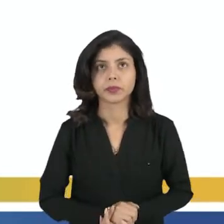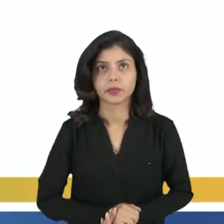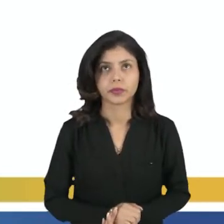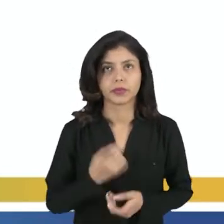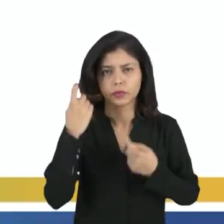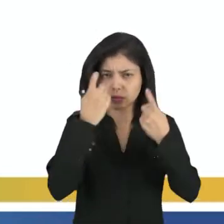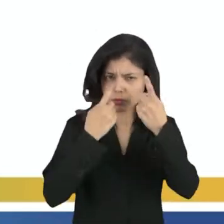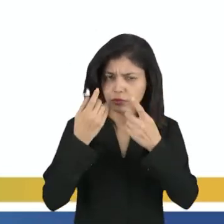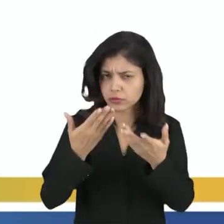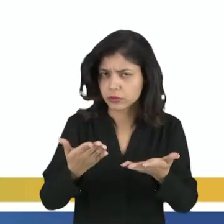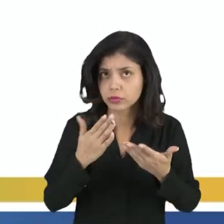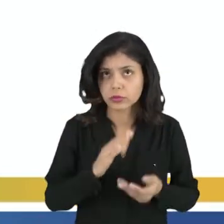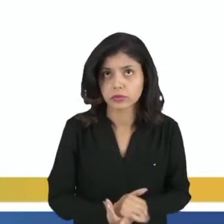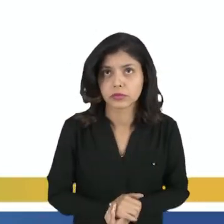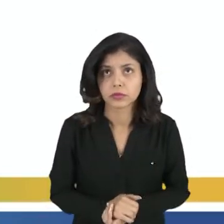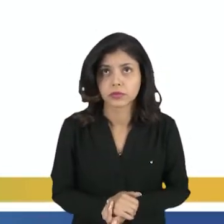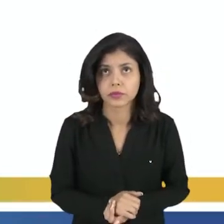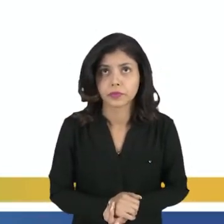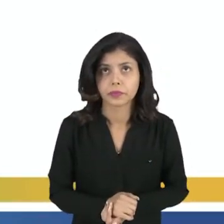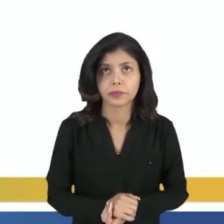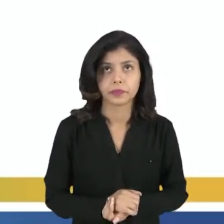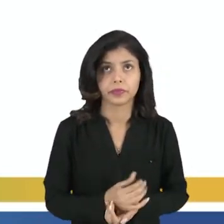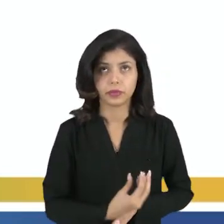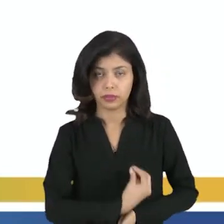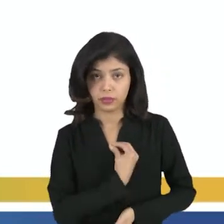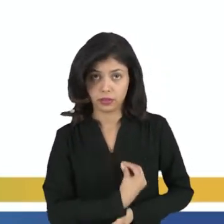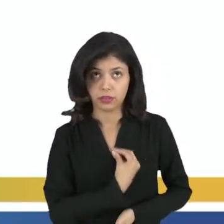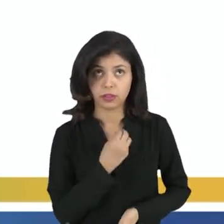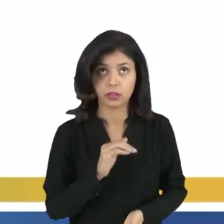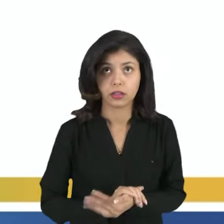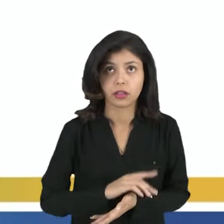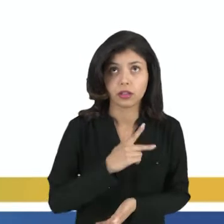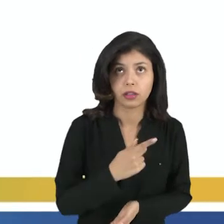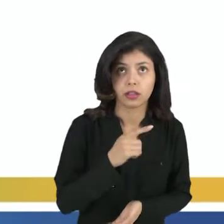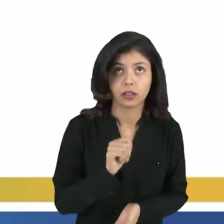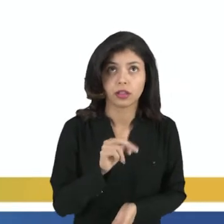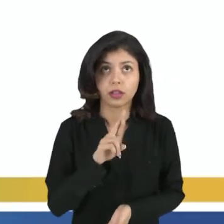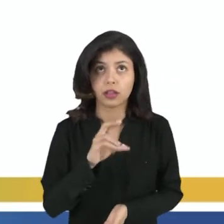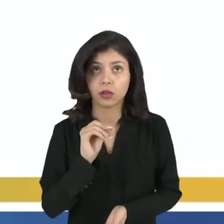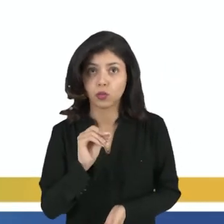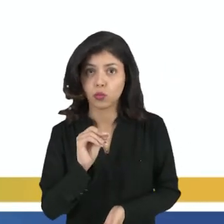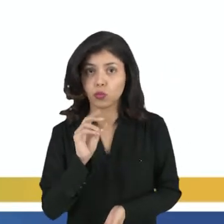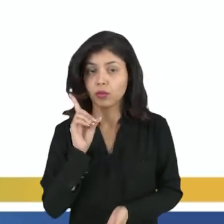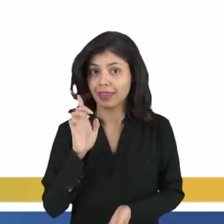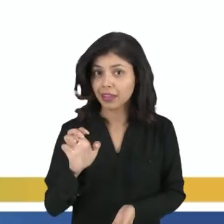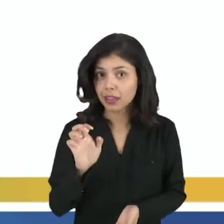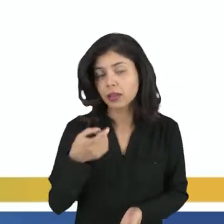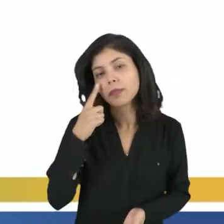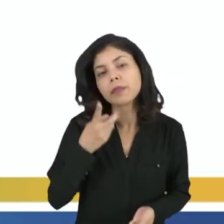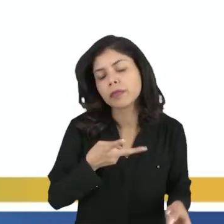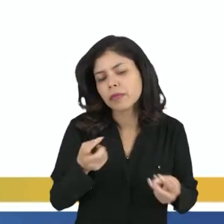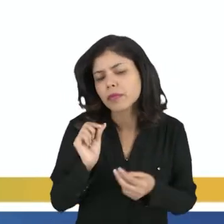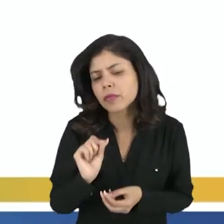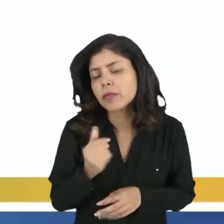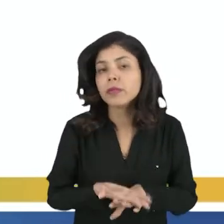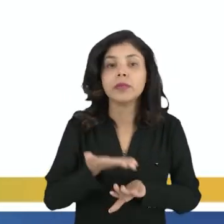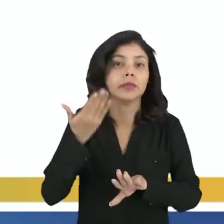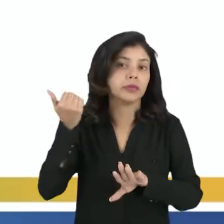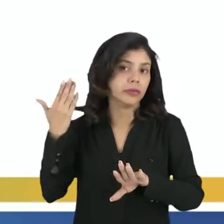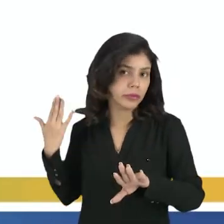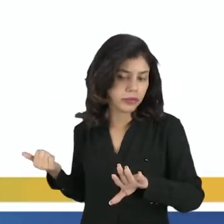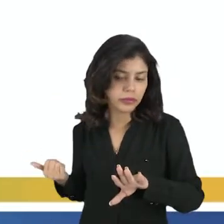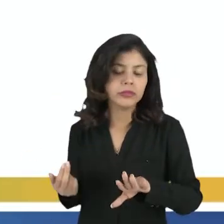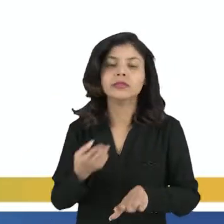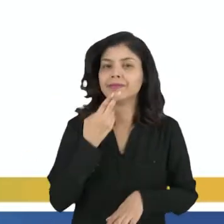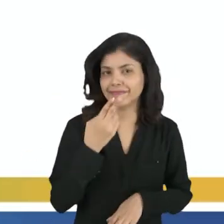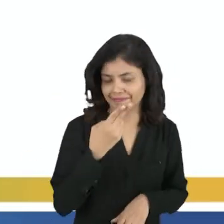está subtendida? Né? Nós temos a presença da locução parou de. Ela vai nos permitir pressupor o quê? Que antes